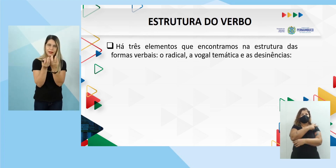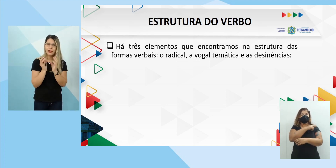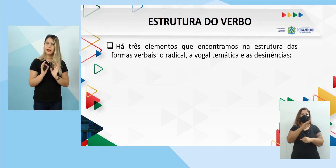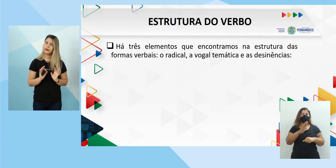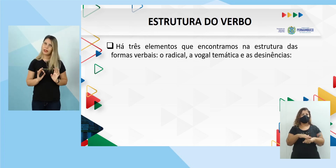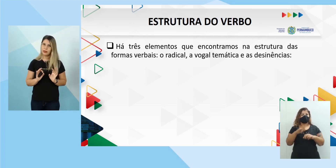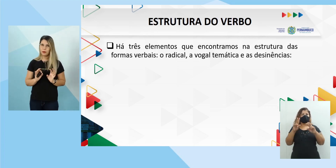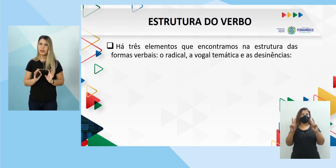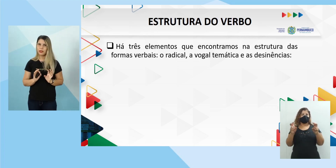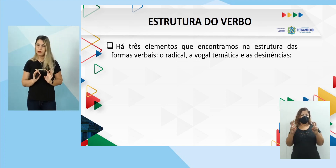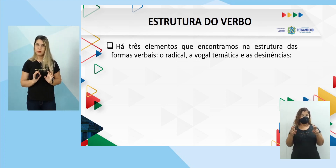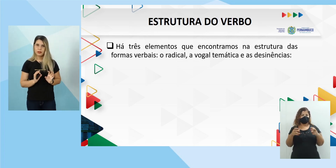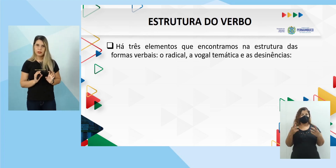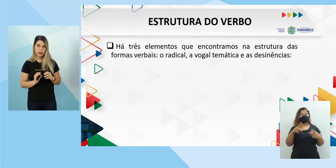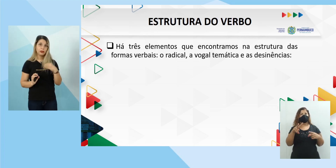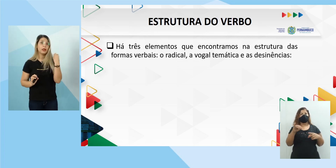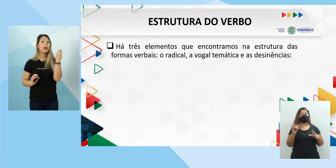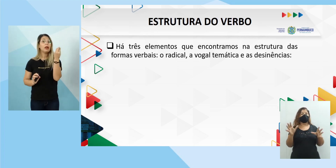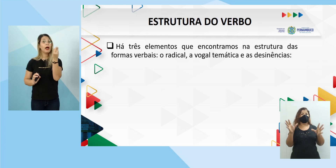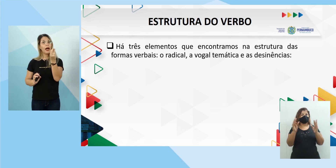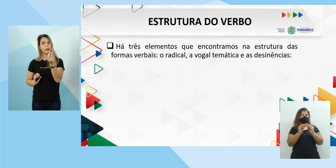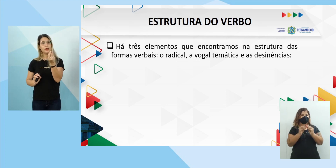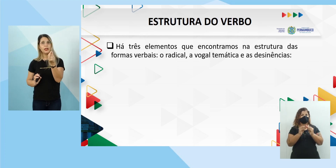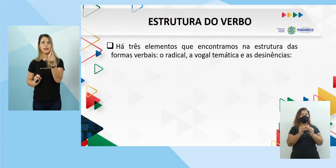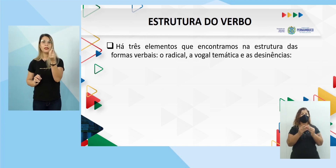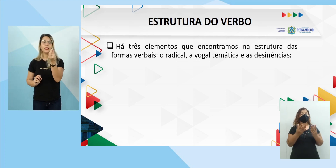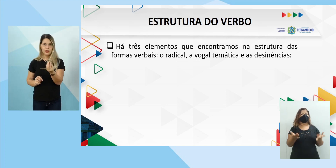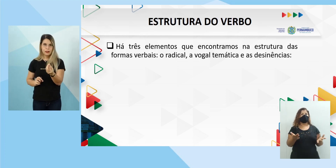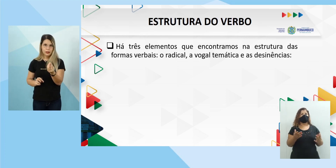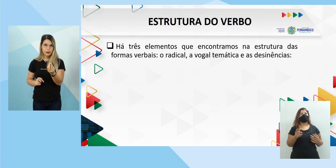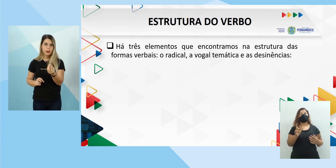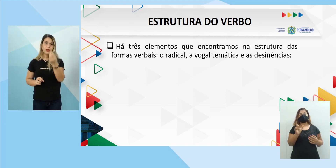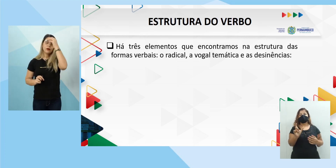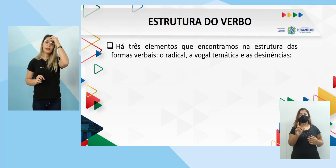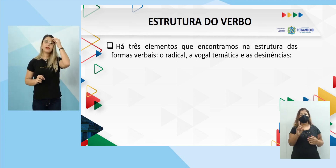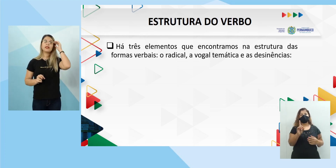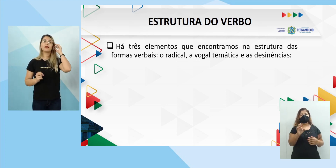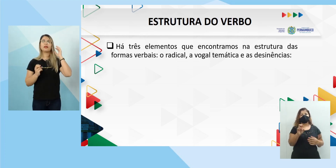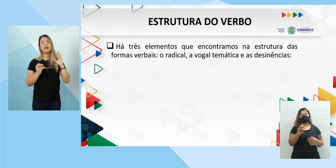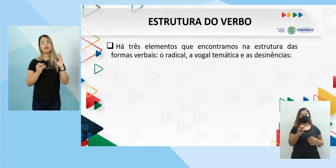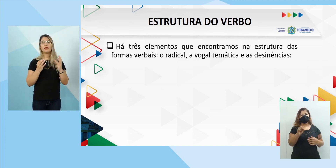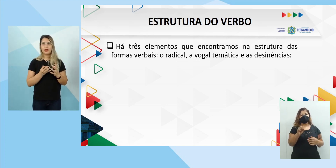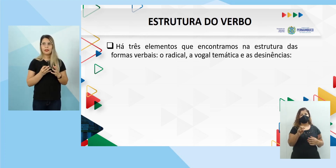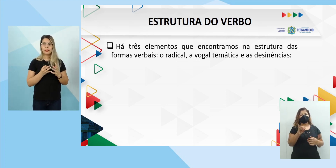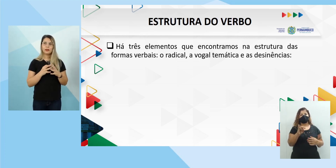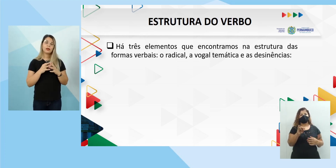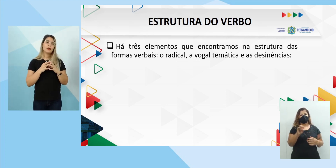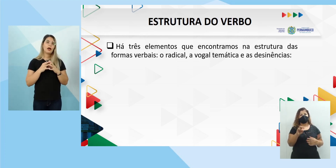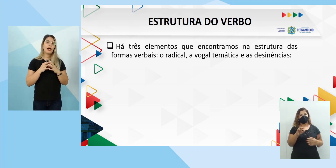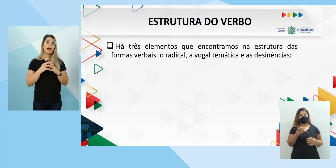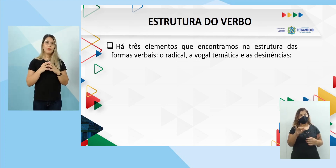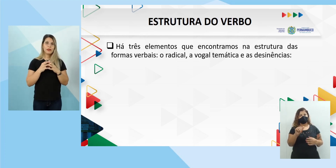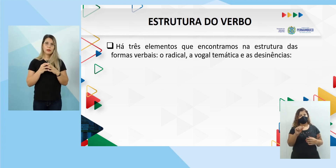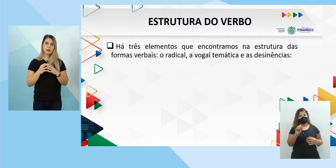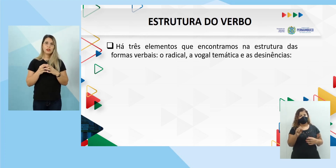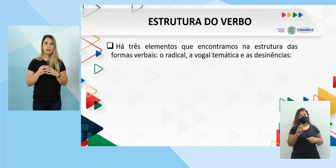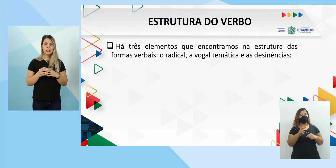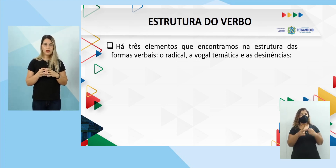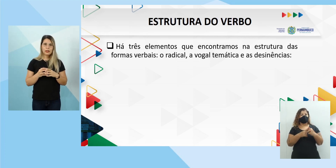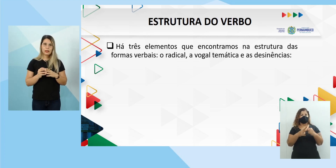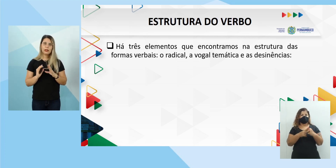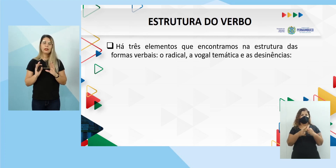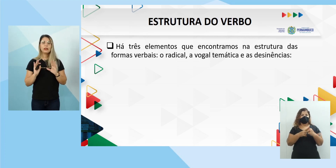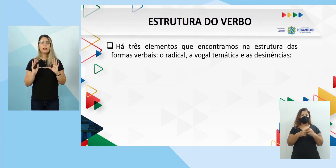esse detalhe que eu vou resumir aqui para vocês. As desinências. O que são as desinências? Há pessoas